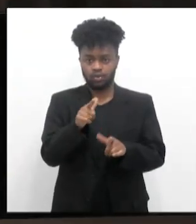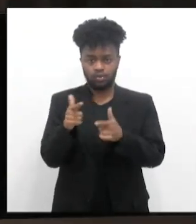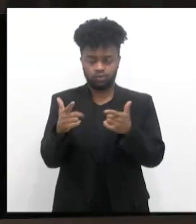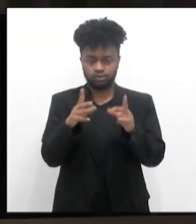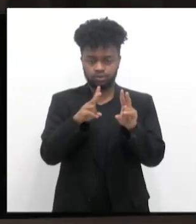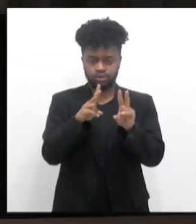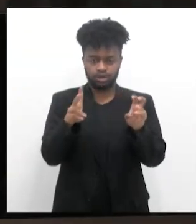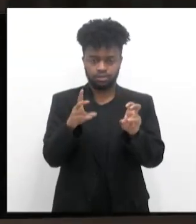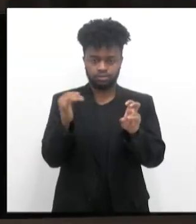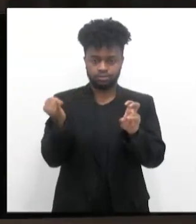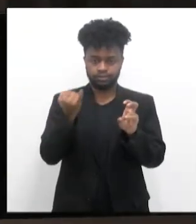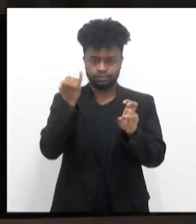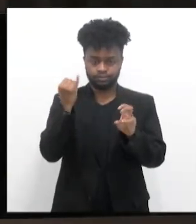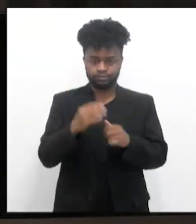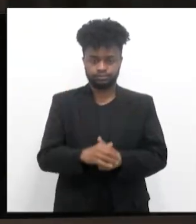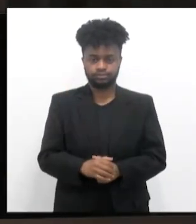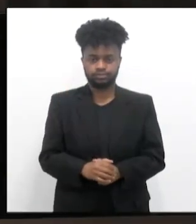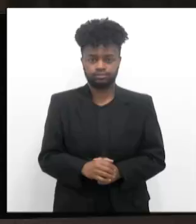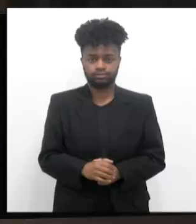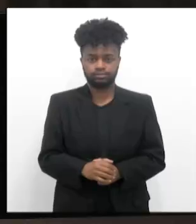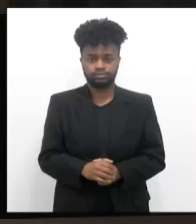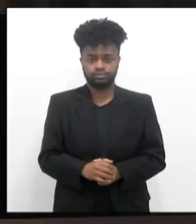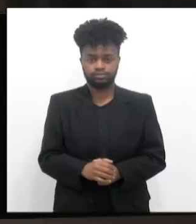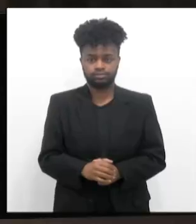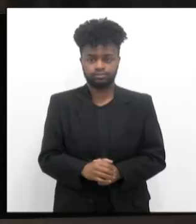muito importante.